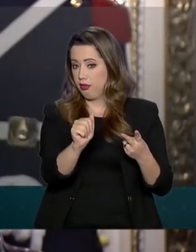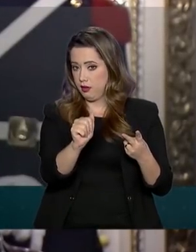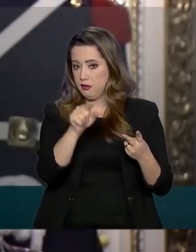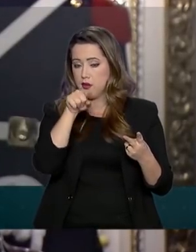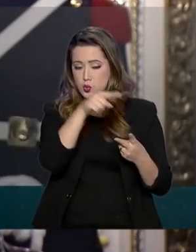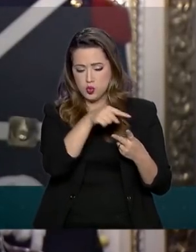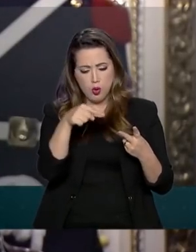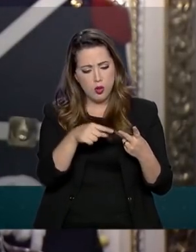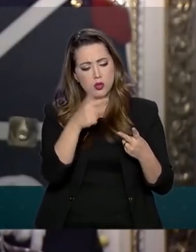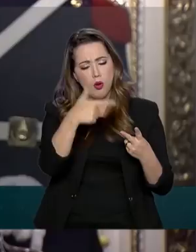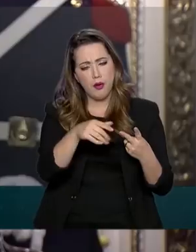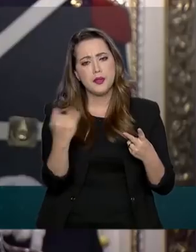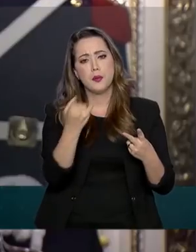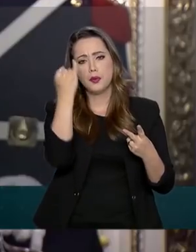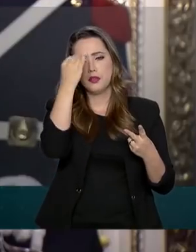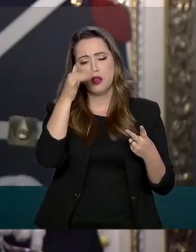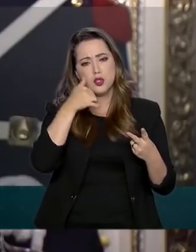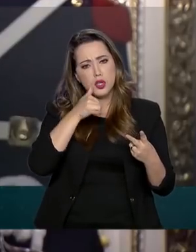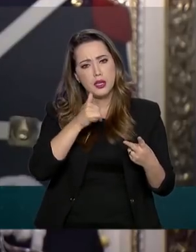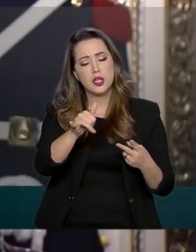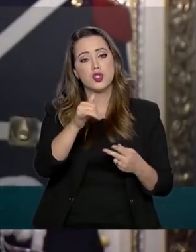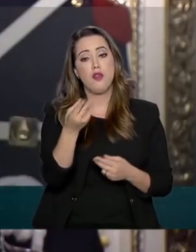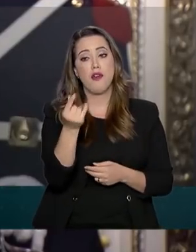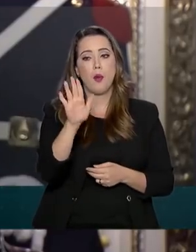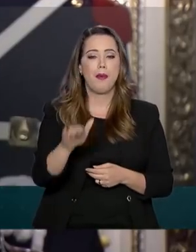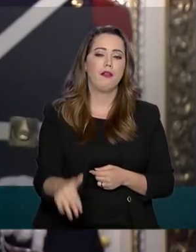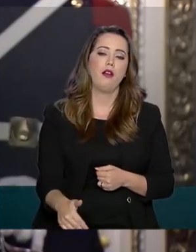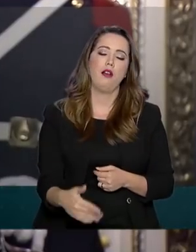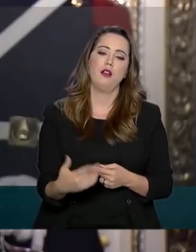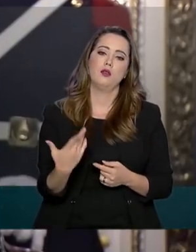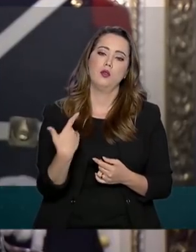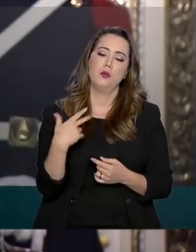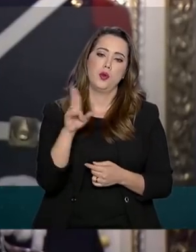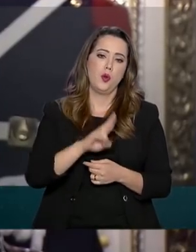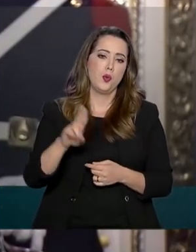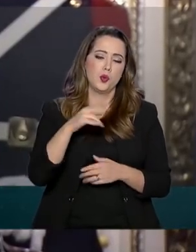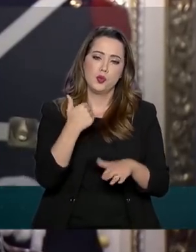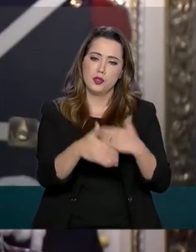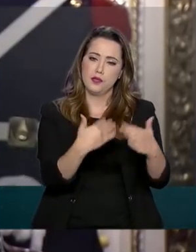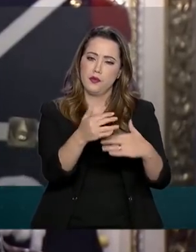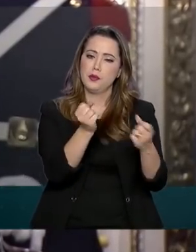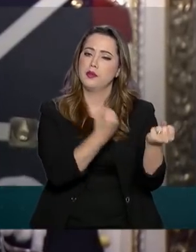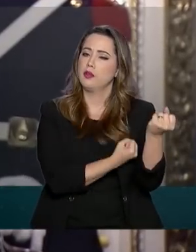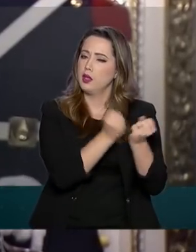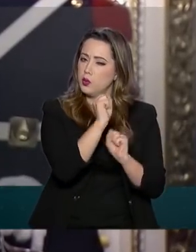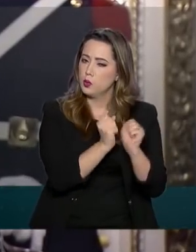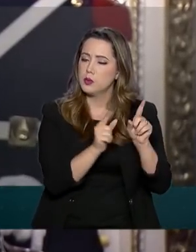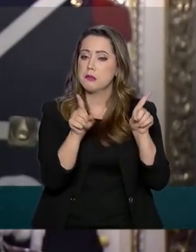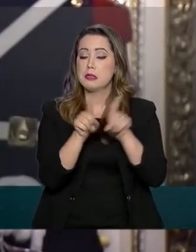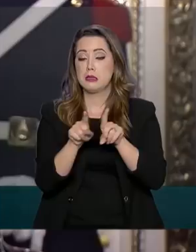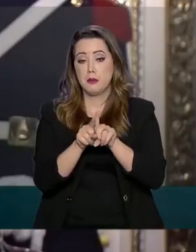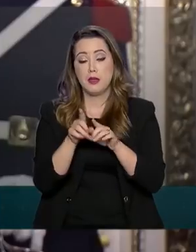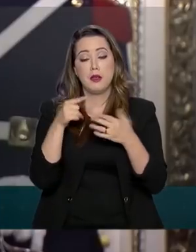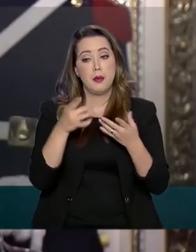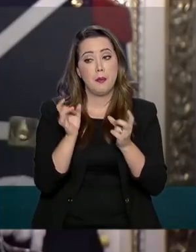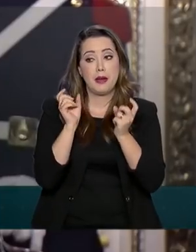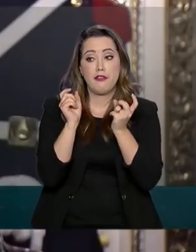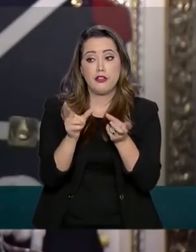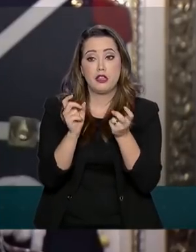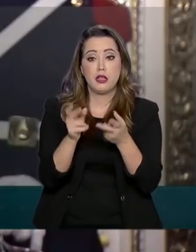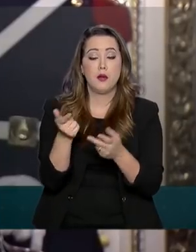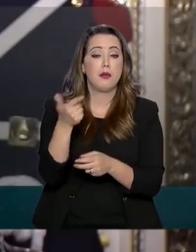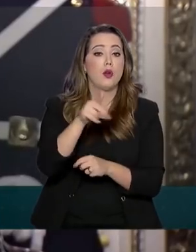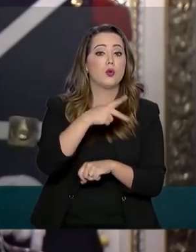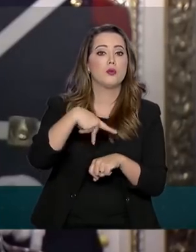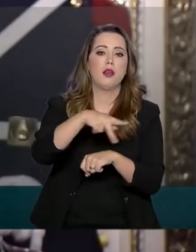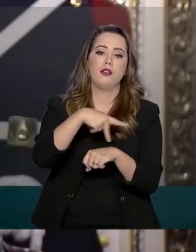dos nossos países, não só para ter energia barata para o consumo, para o desenvolvimento industrial, mas também para exportar para o